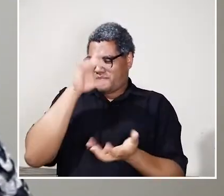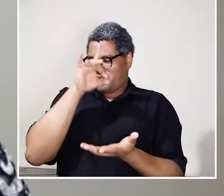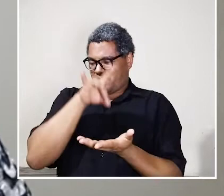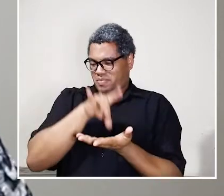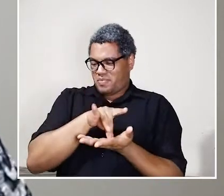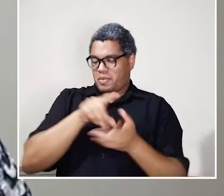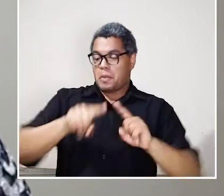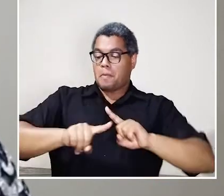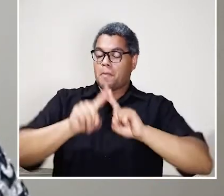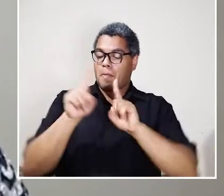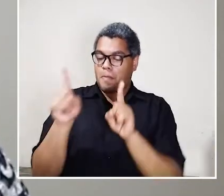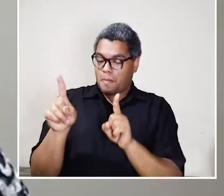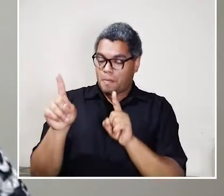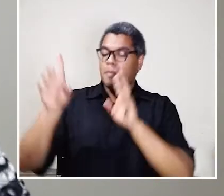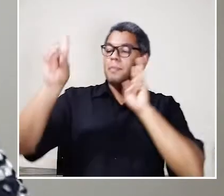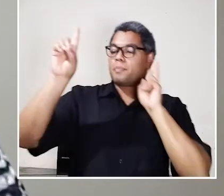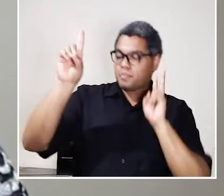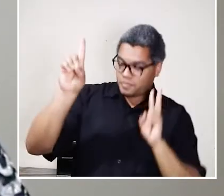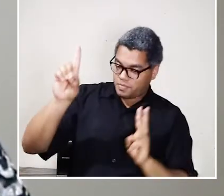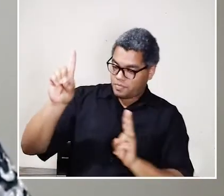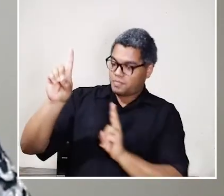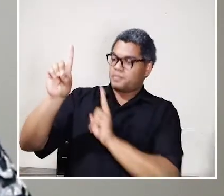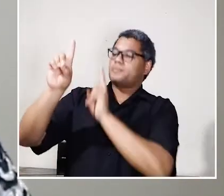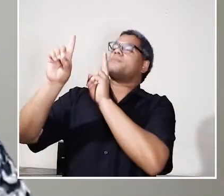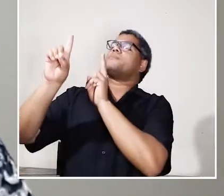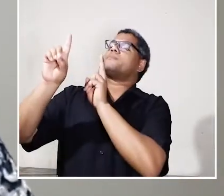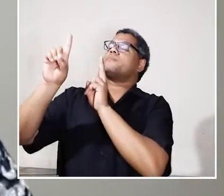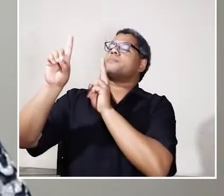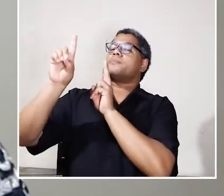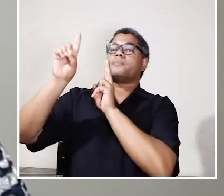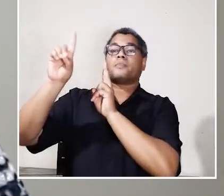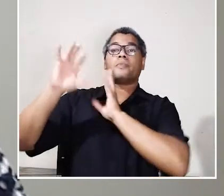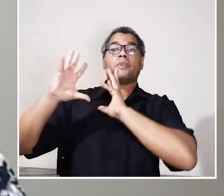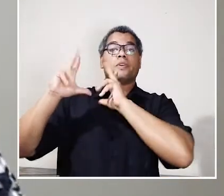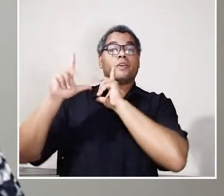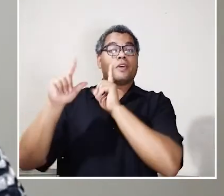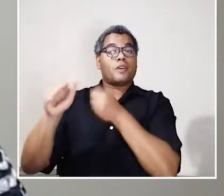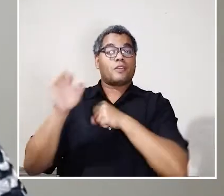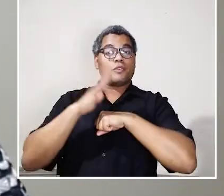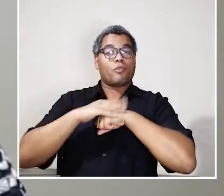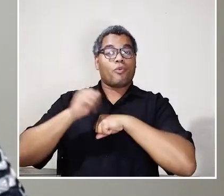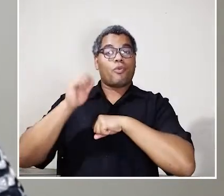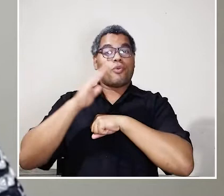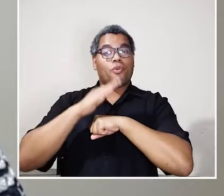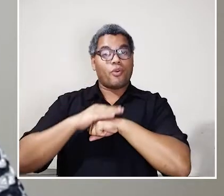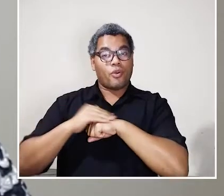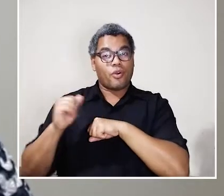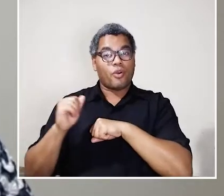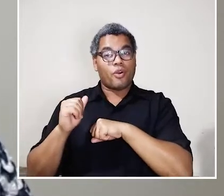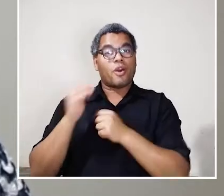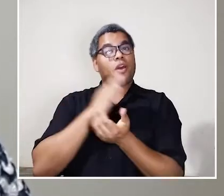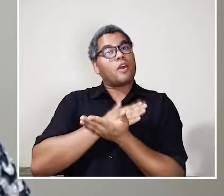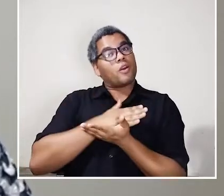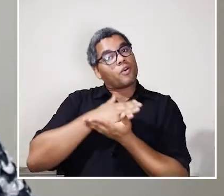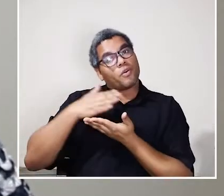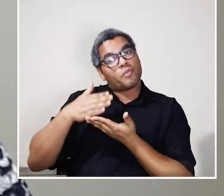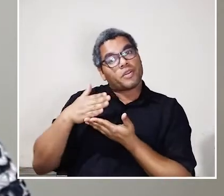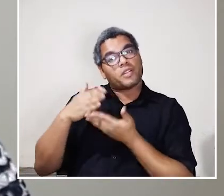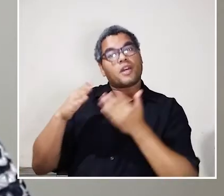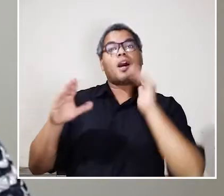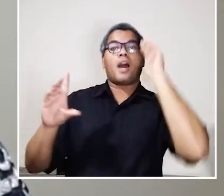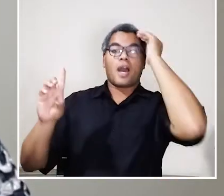ao mesmo tempo, nós nos voltamos para o nosso Deus, o Deus de toda consolação, e passamos